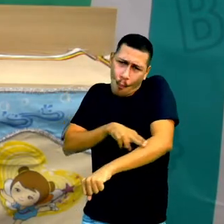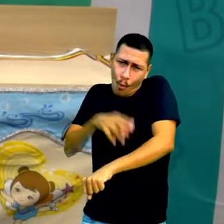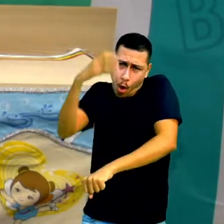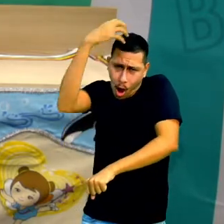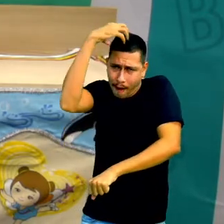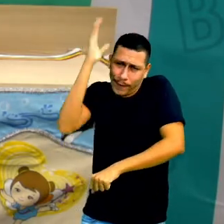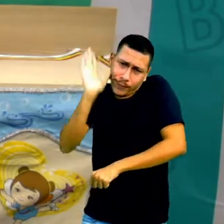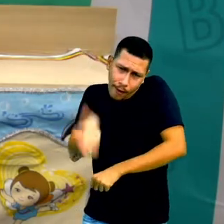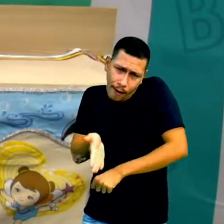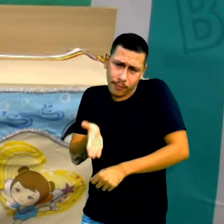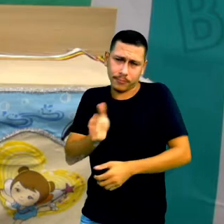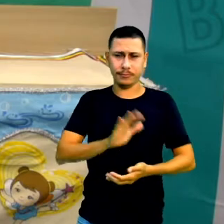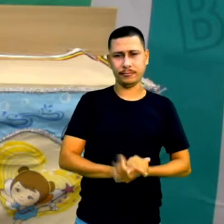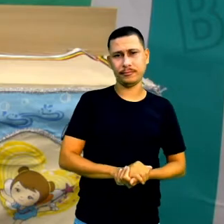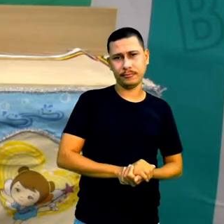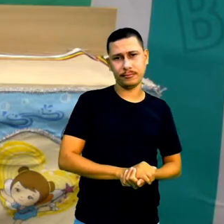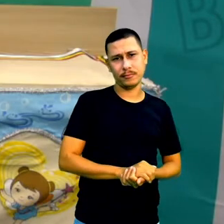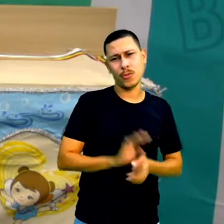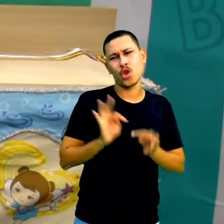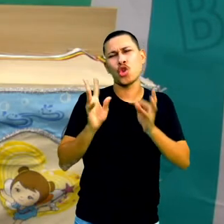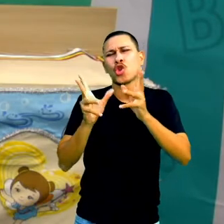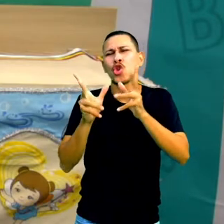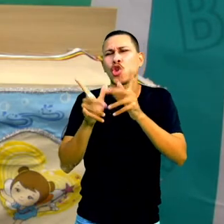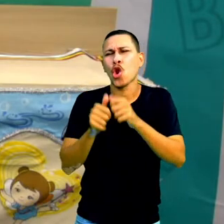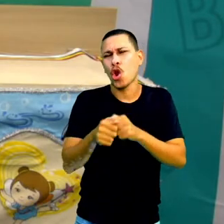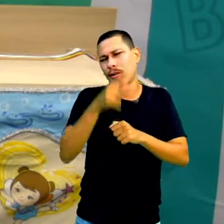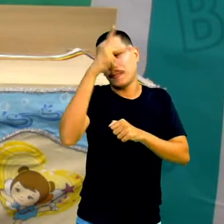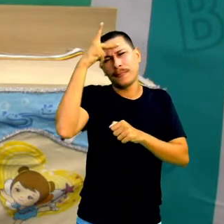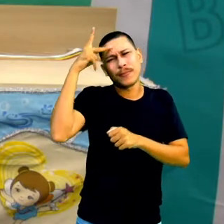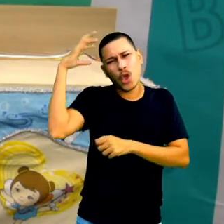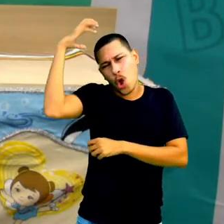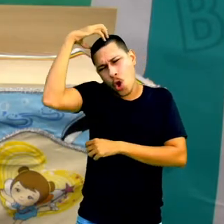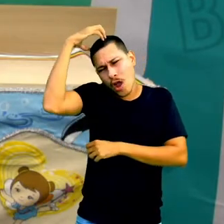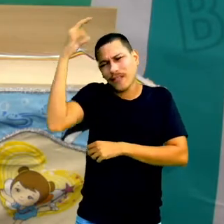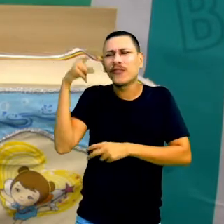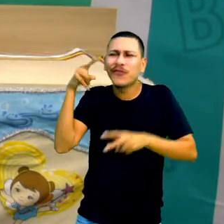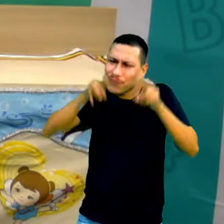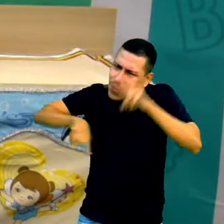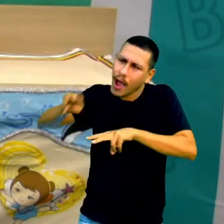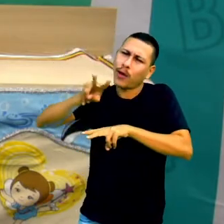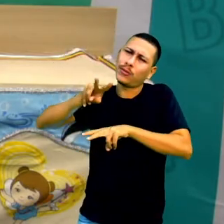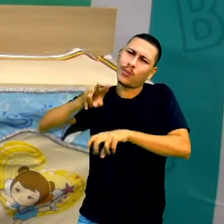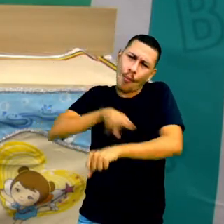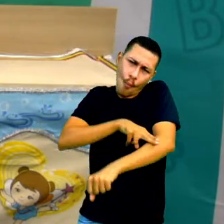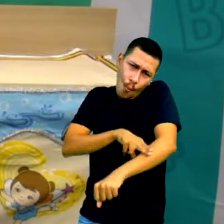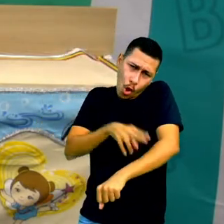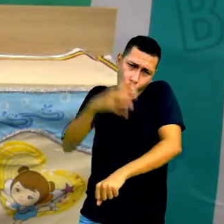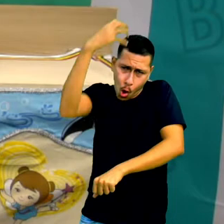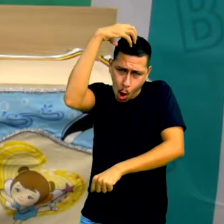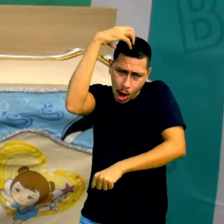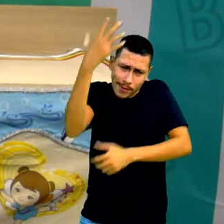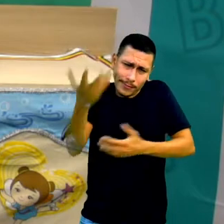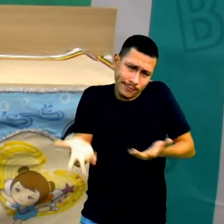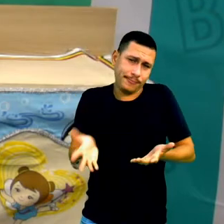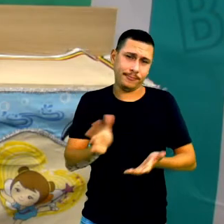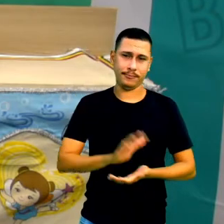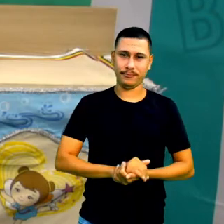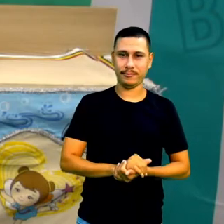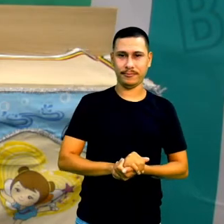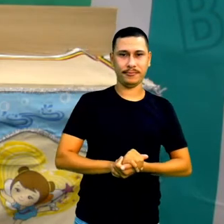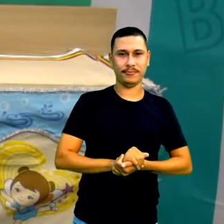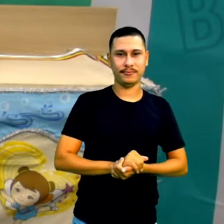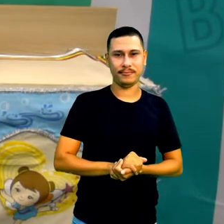É verdade. Todo mundo do reino viu o rei